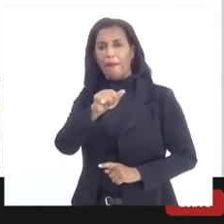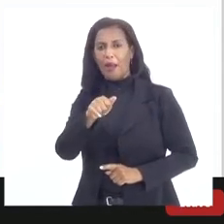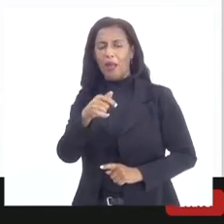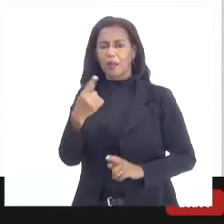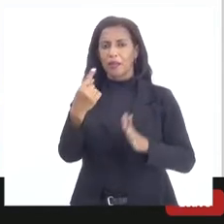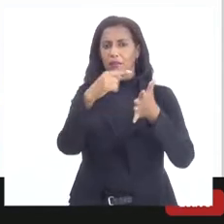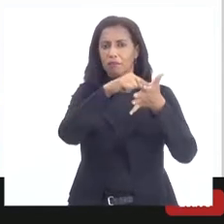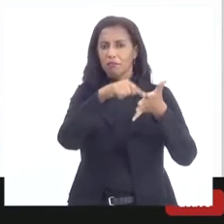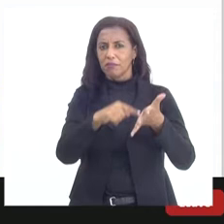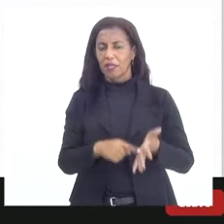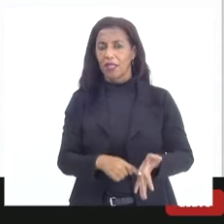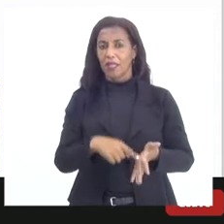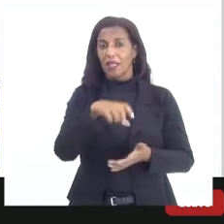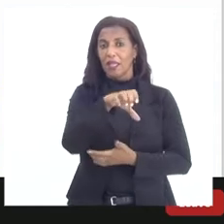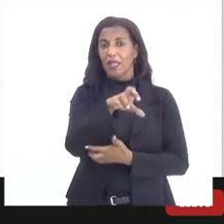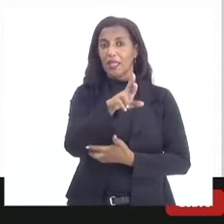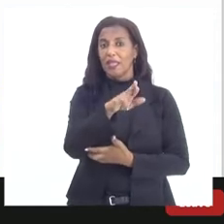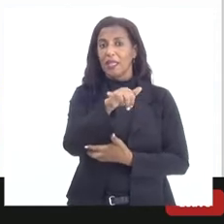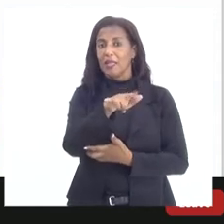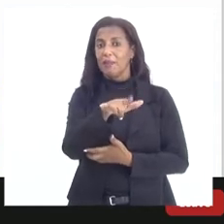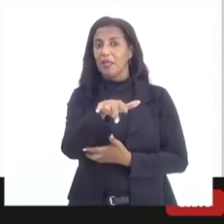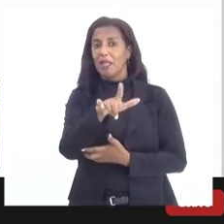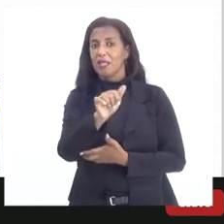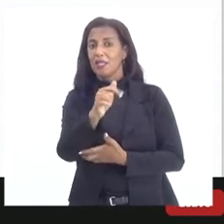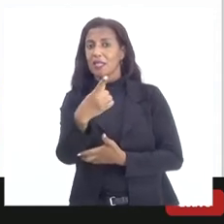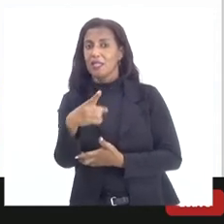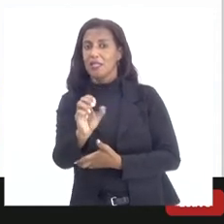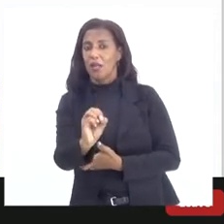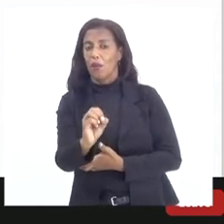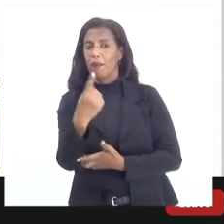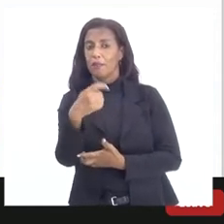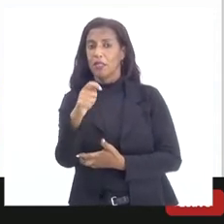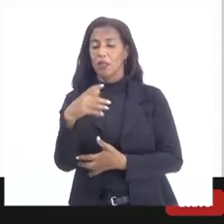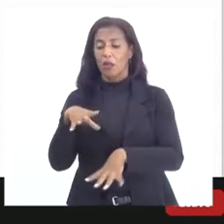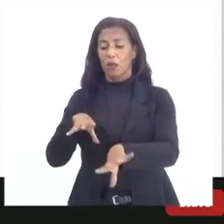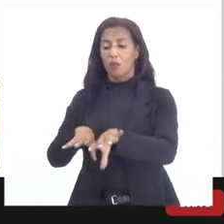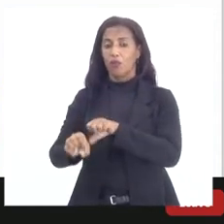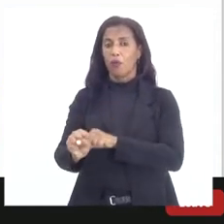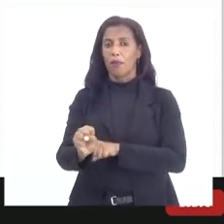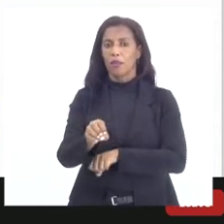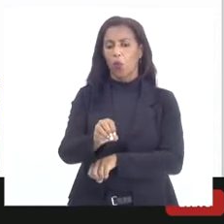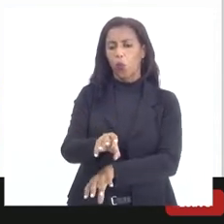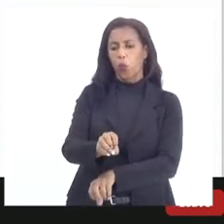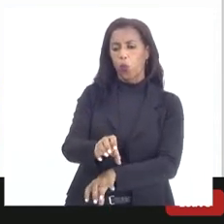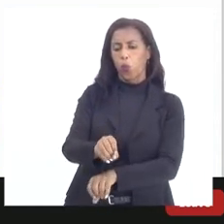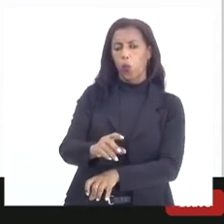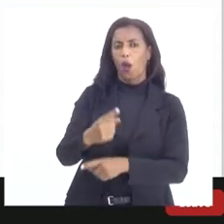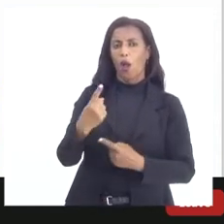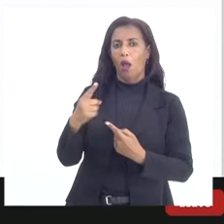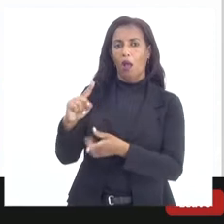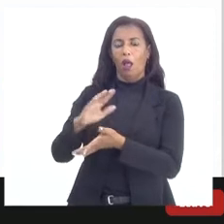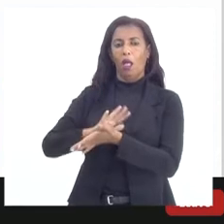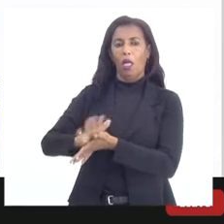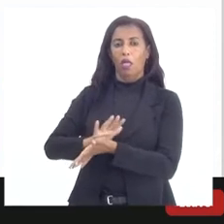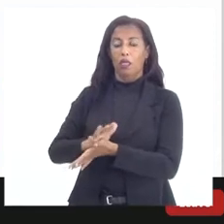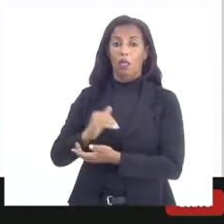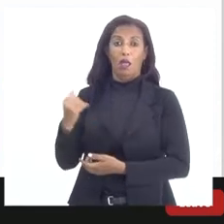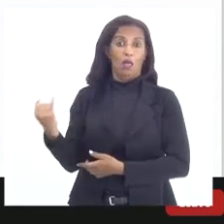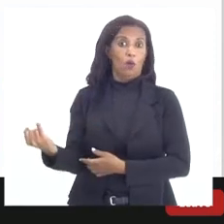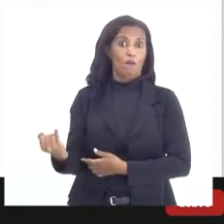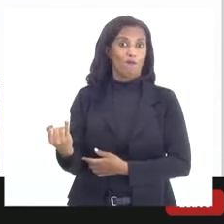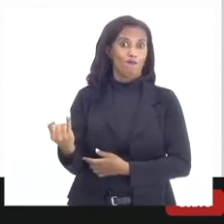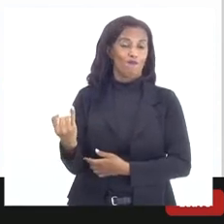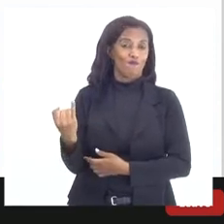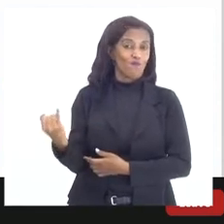a criminalização não basta, né, mas que a formação de professores, que a educação antirracista é fundamental. Então,